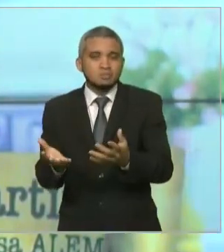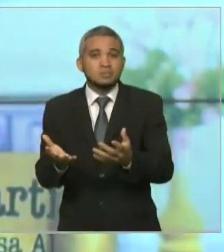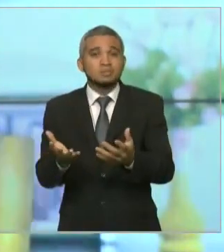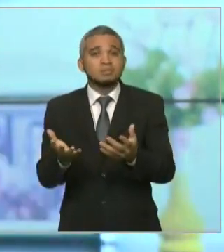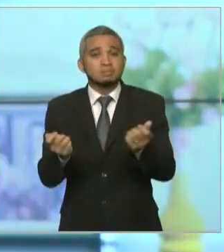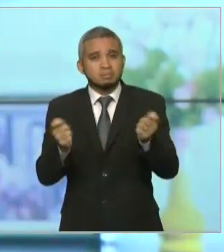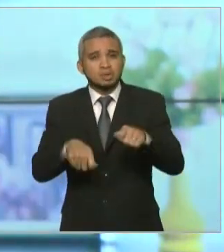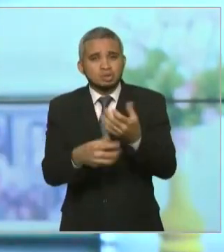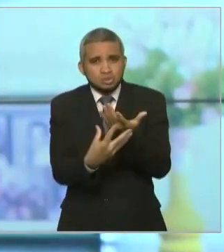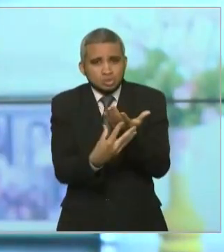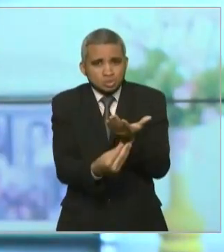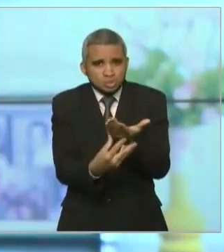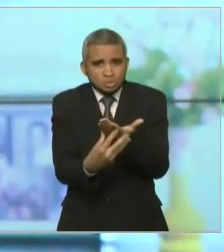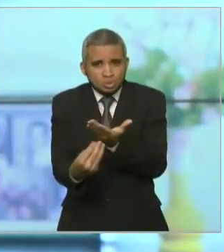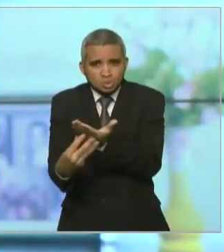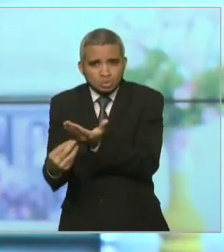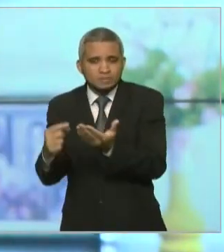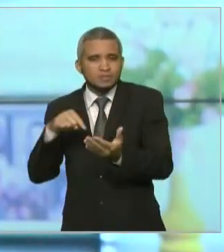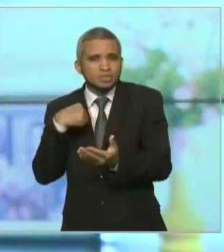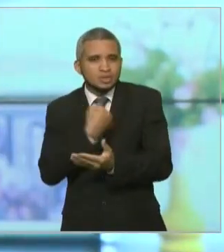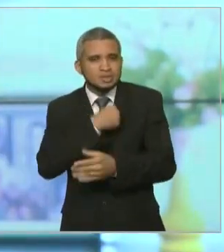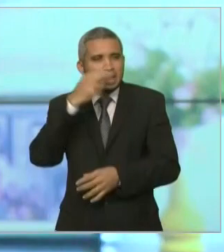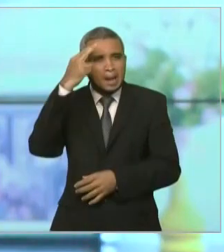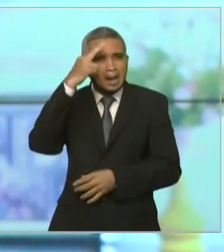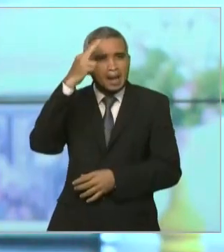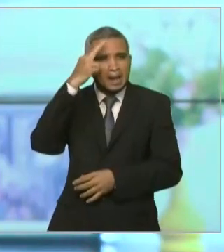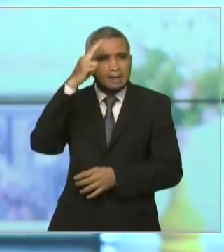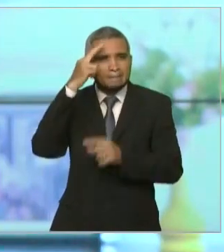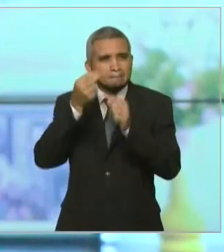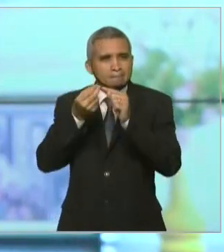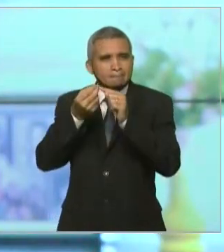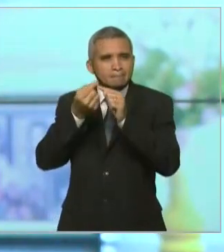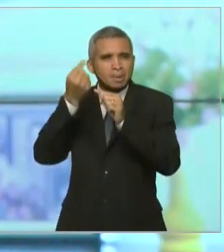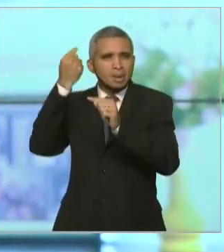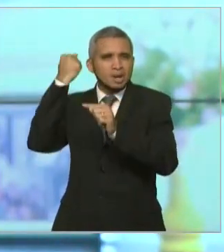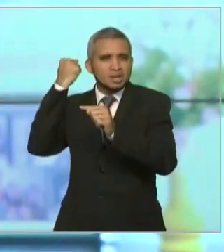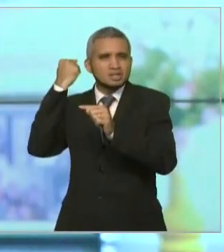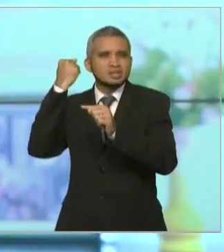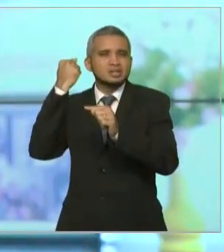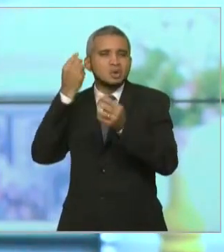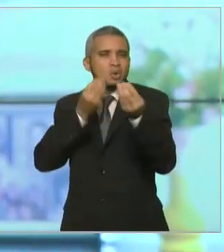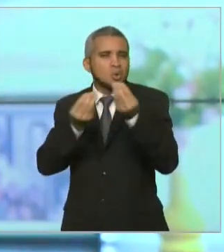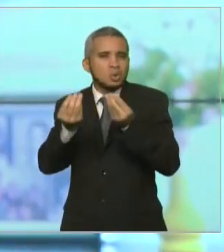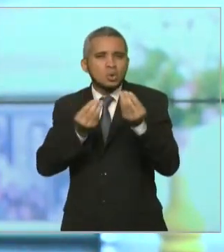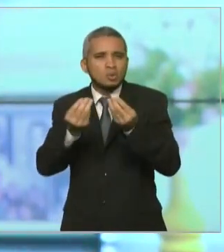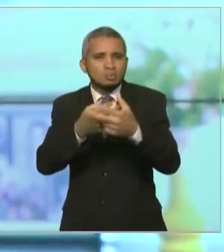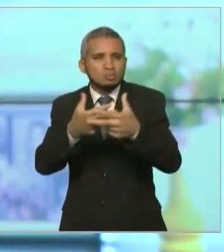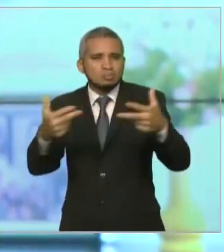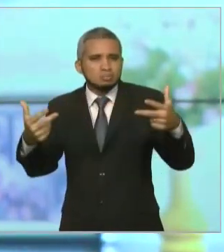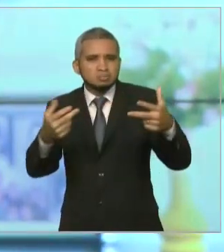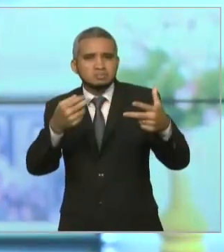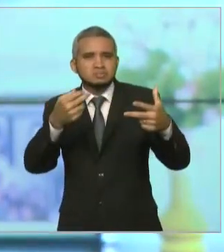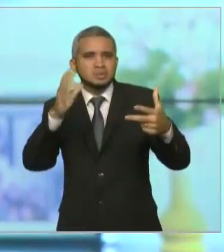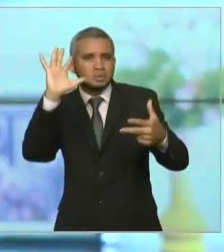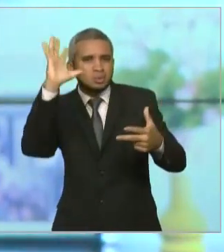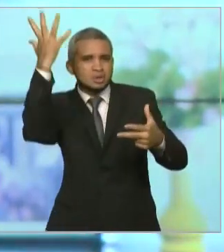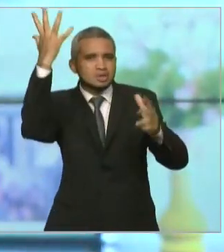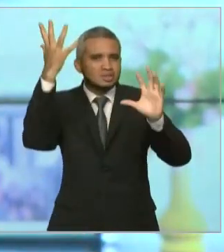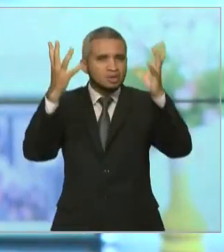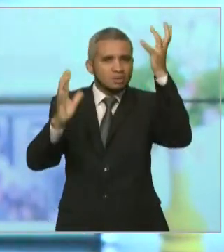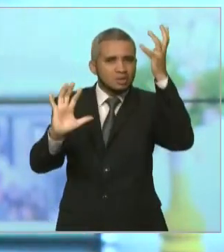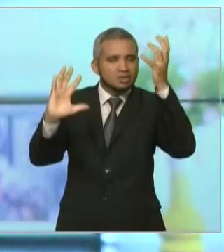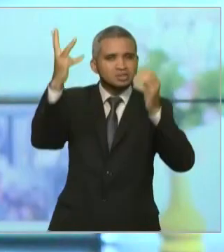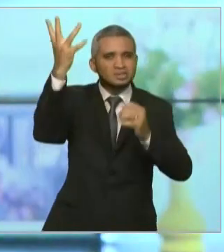do tempo, de voltar um pouco ao tempo, e ver como funcionavam as coisas. E como você disse, vai servir para a Assembleia como